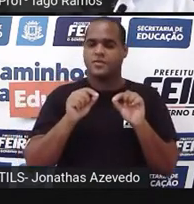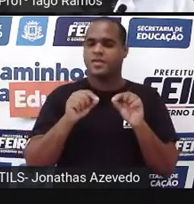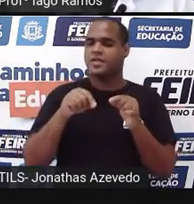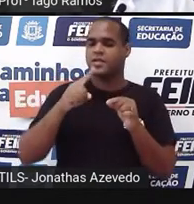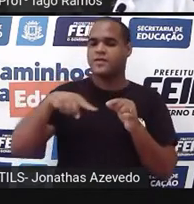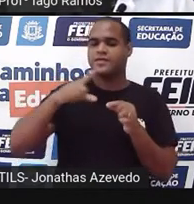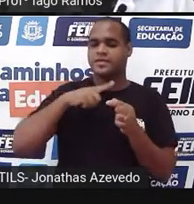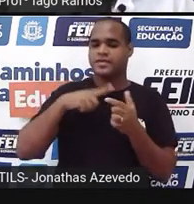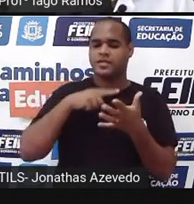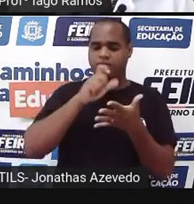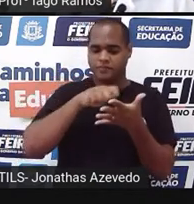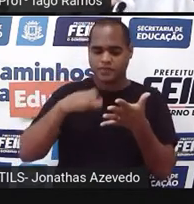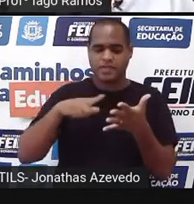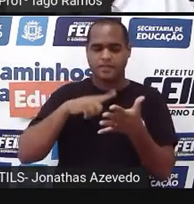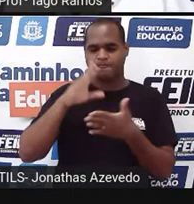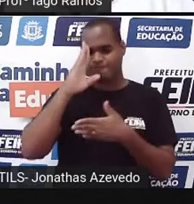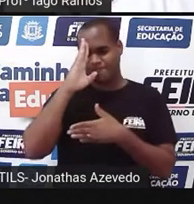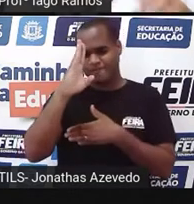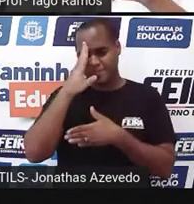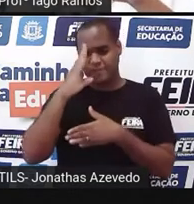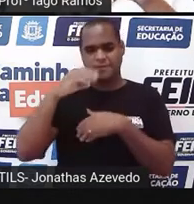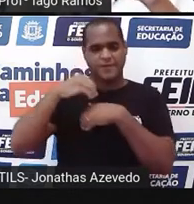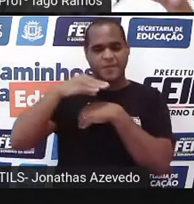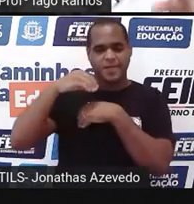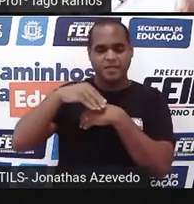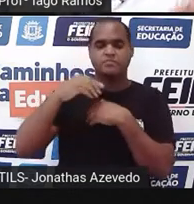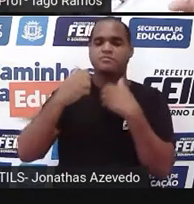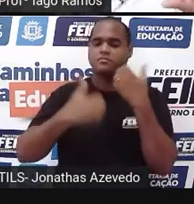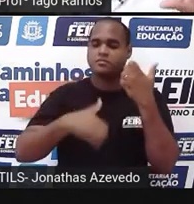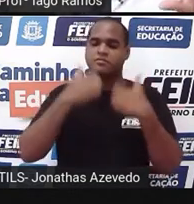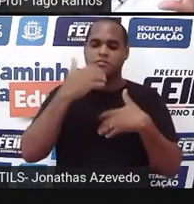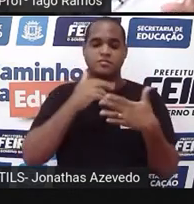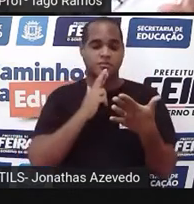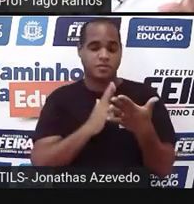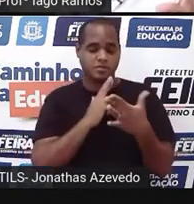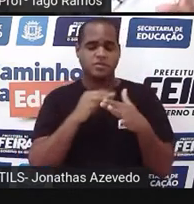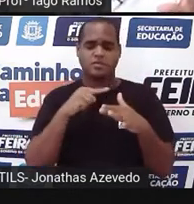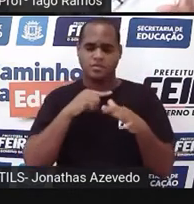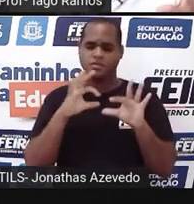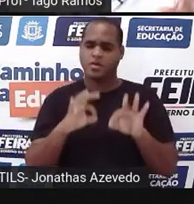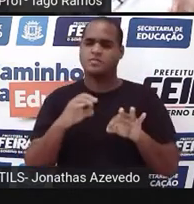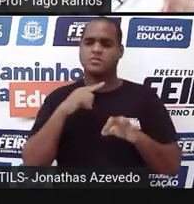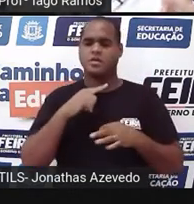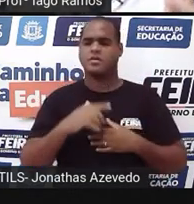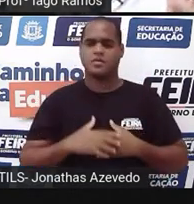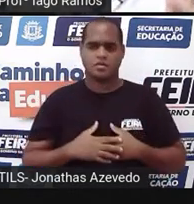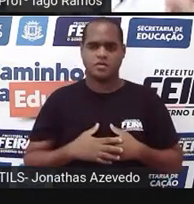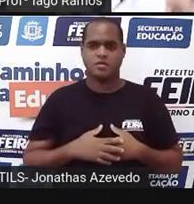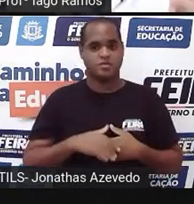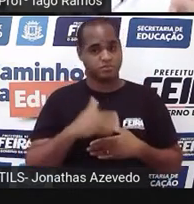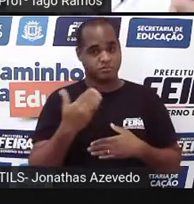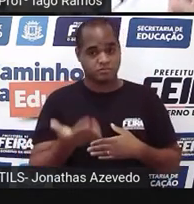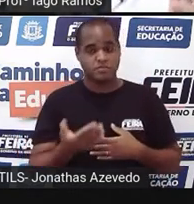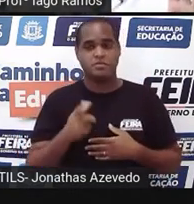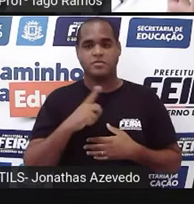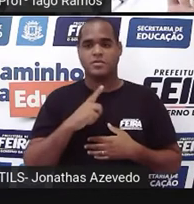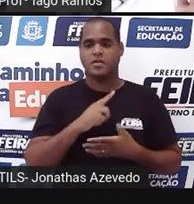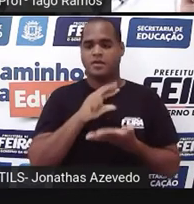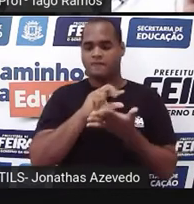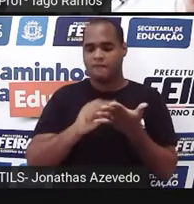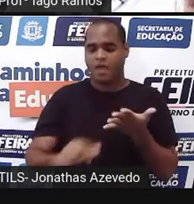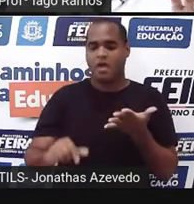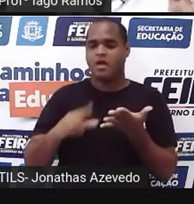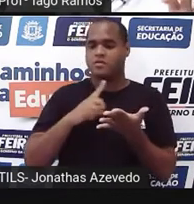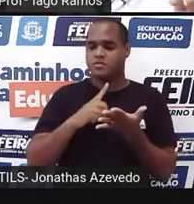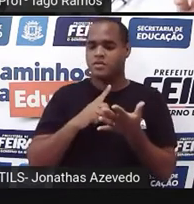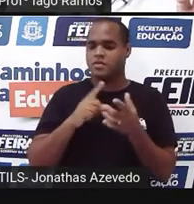né pegar essas principais informações e anotar elas Tá bom então ali ó todos esses